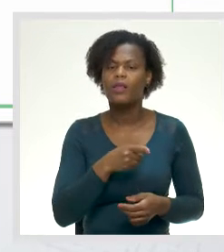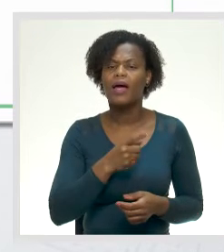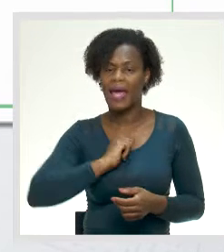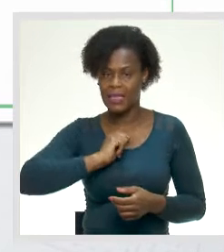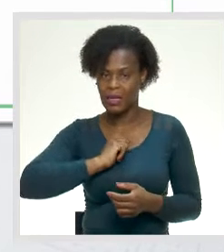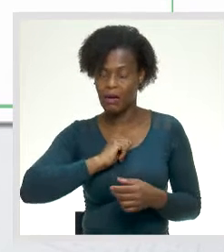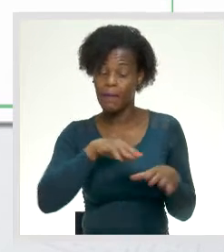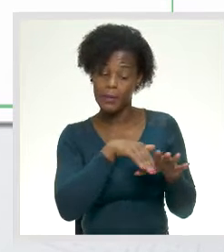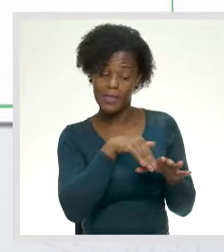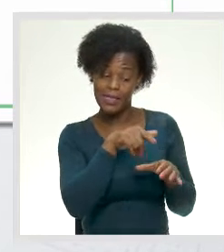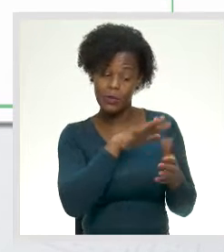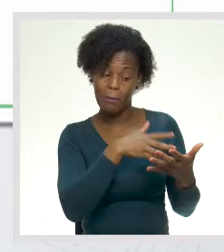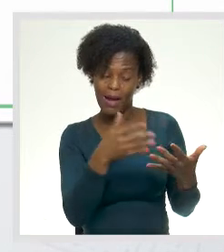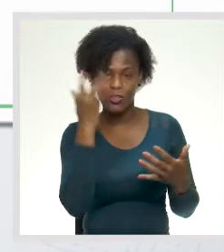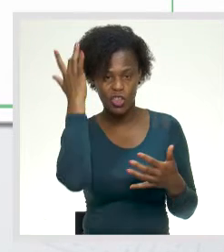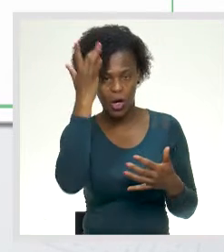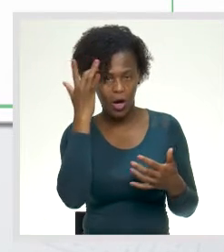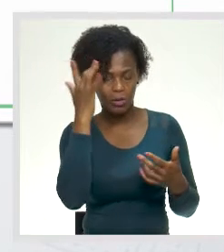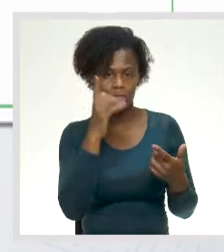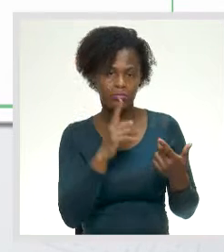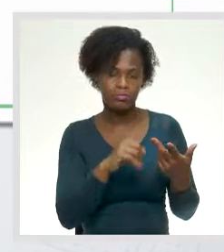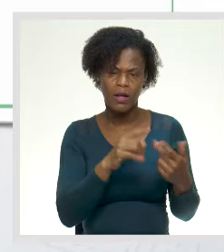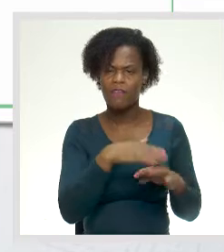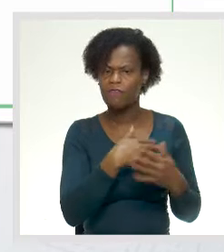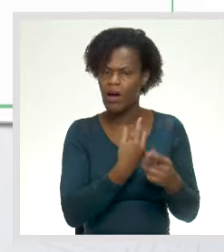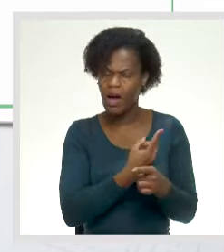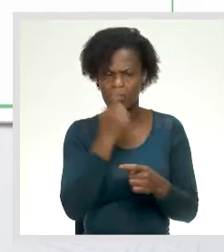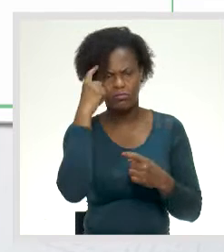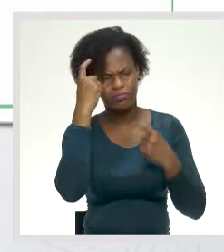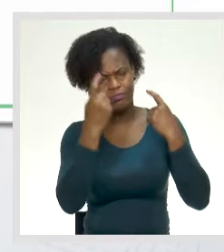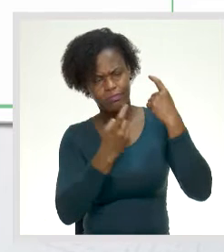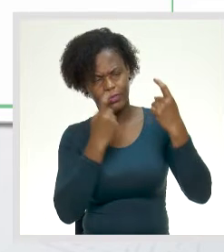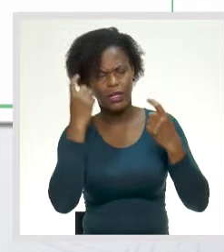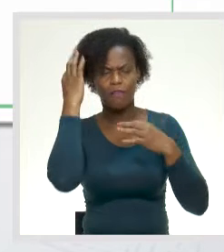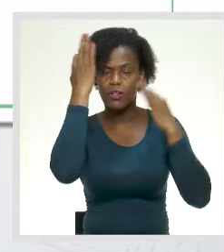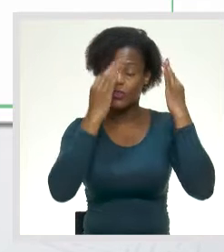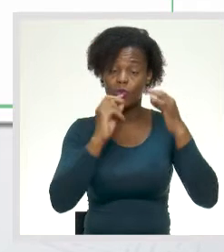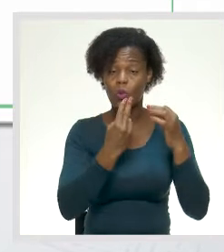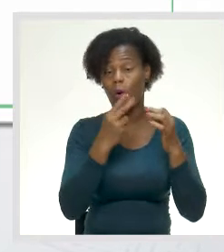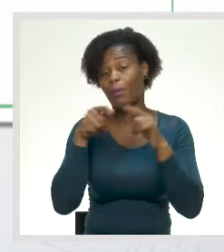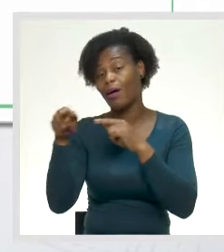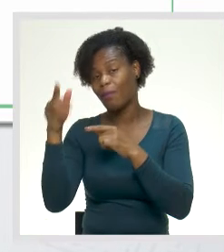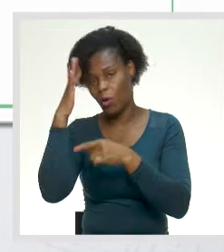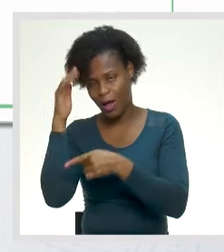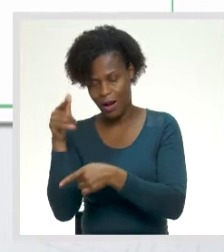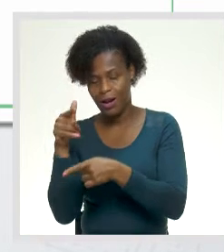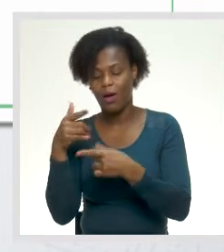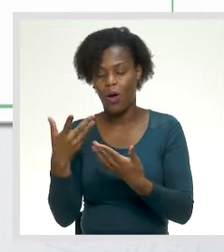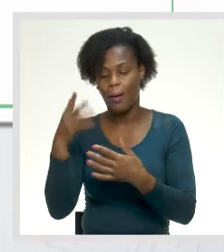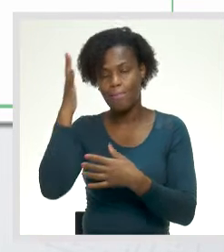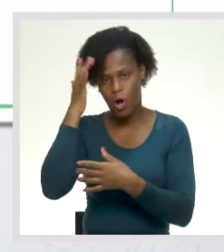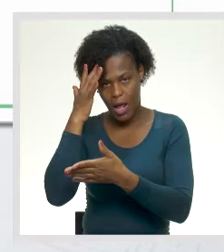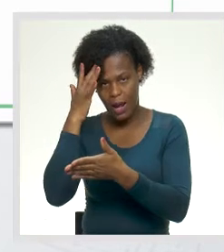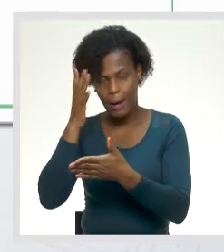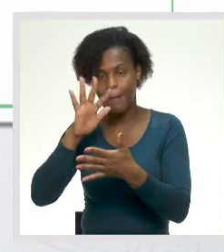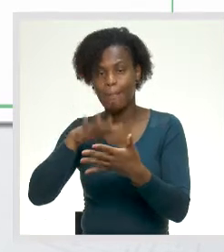a ética pertence a um plano teórico, que faz reflexão filosófica sobre a moral pertence a um